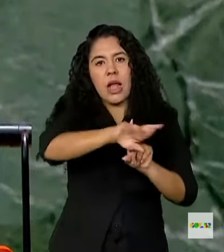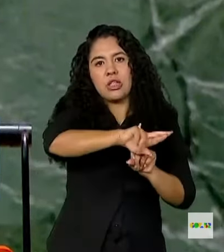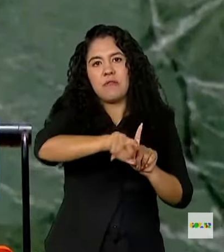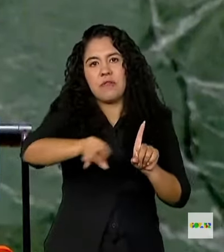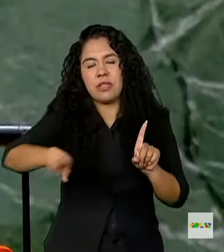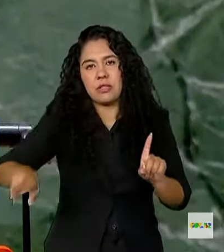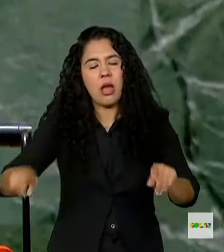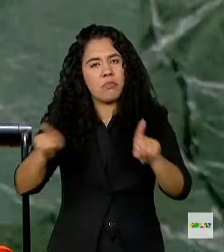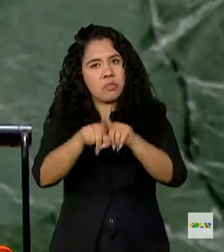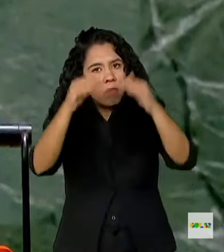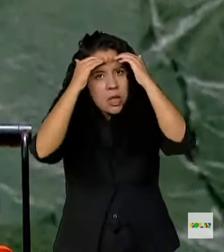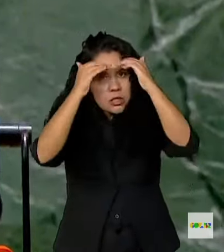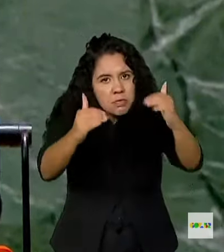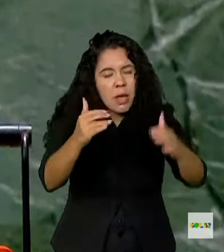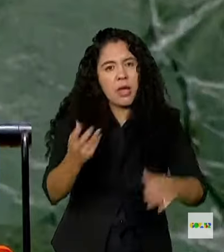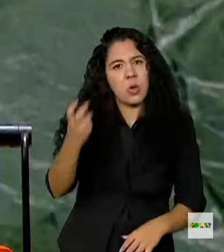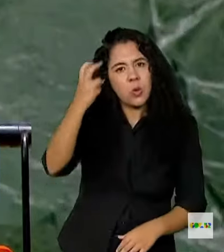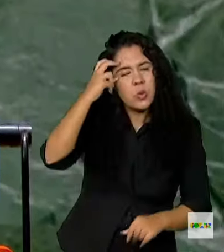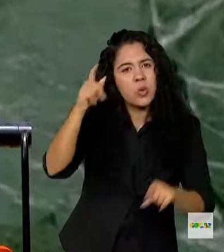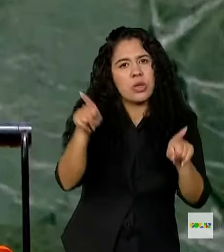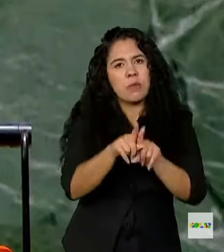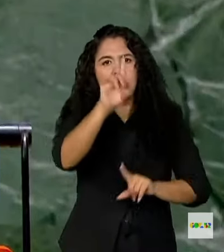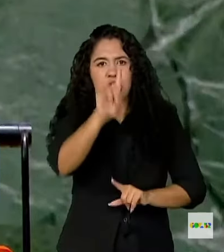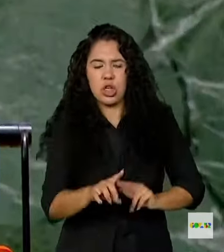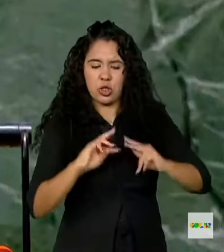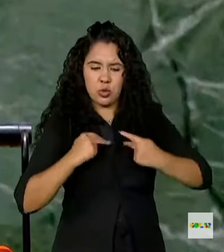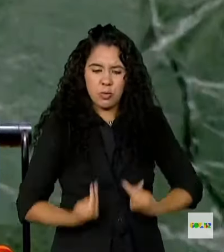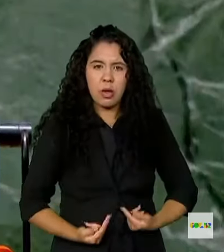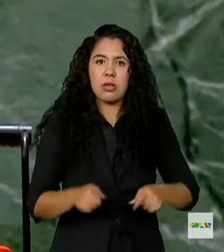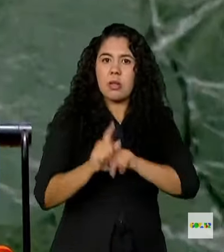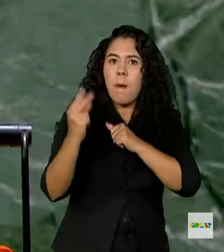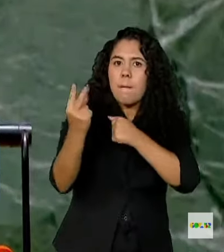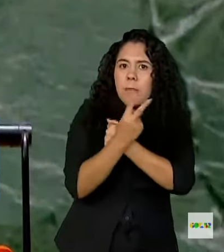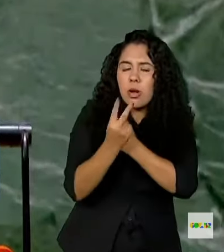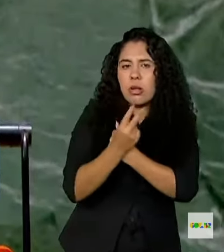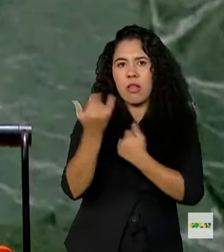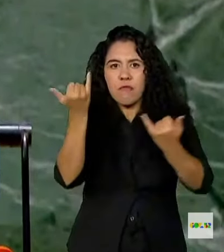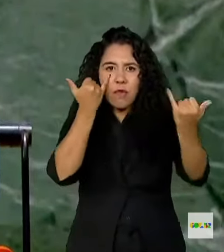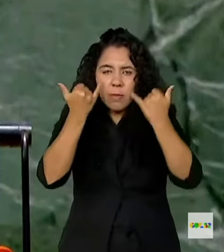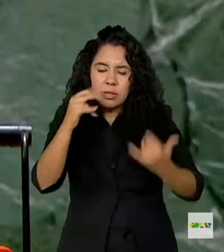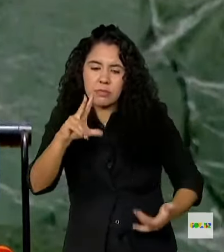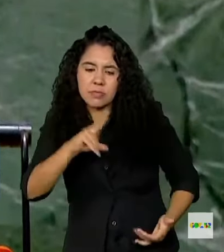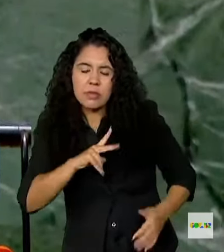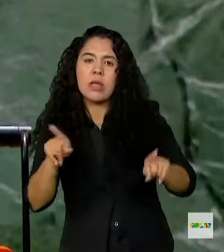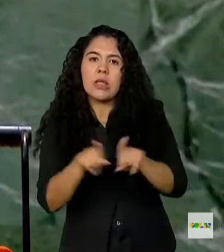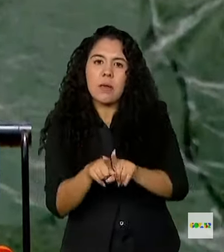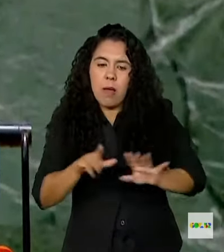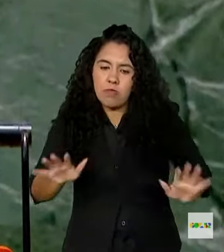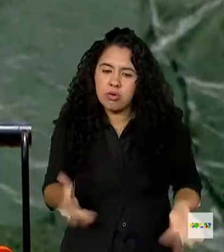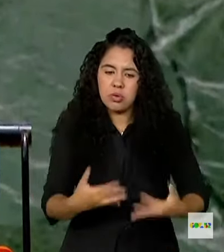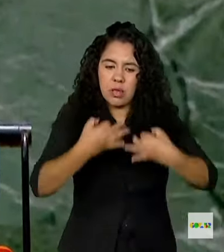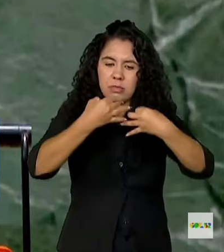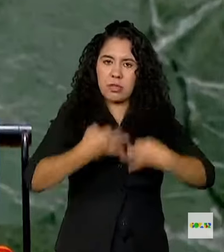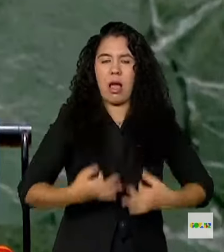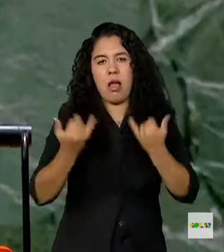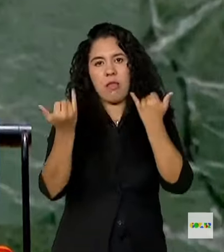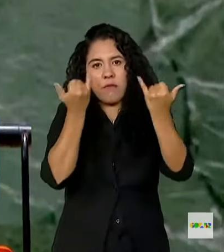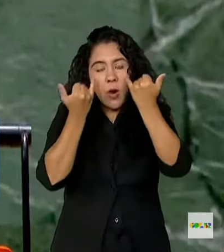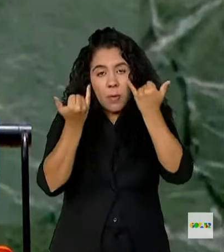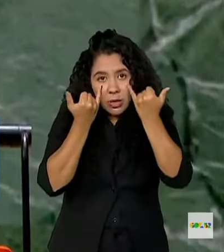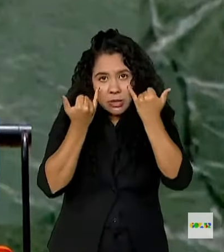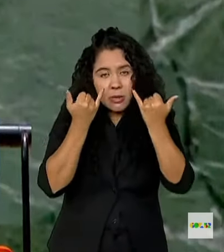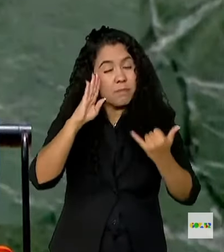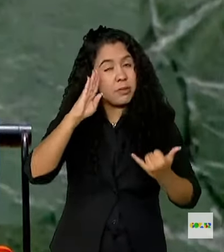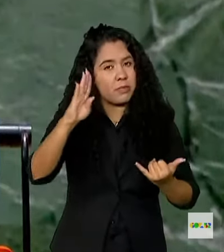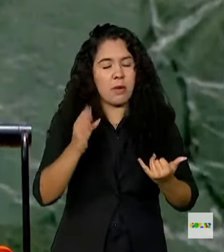que respeite os direitos humanos, proteja dados pessoais e promova a integridade da informação. E,